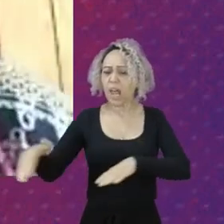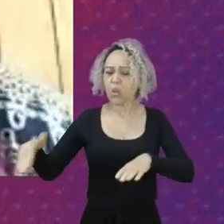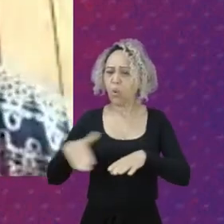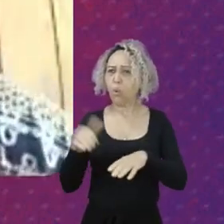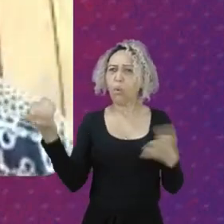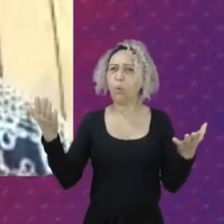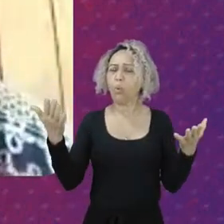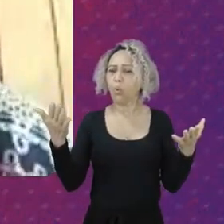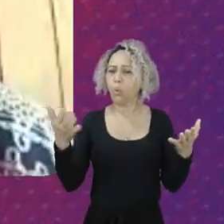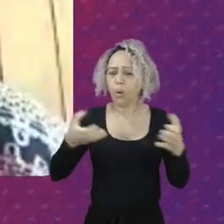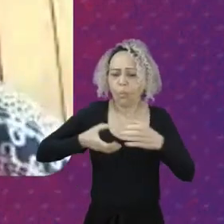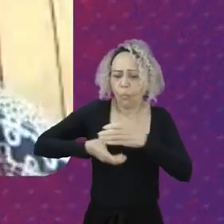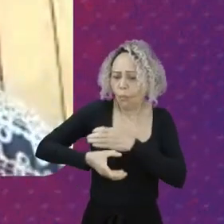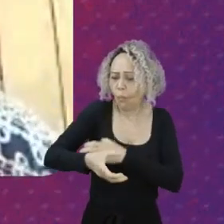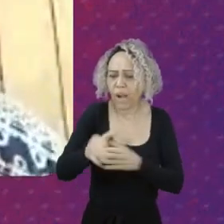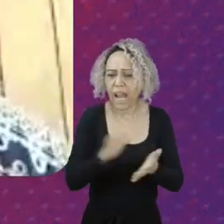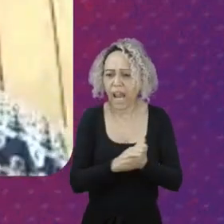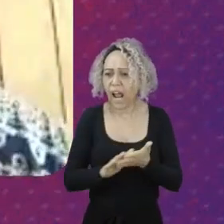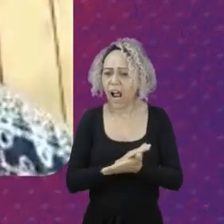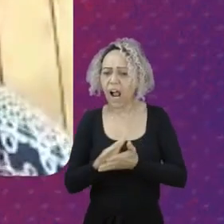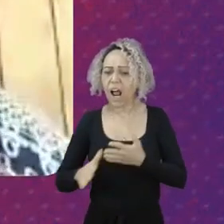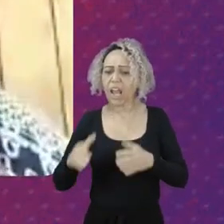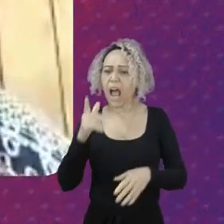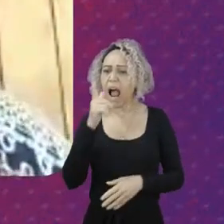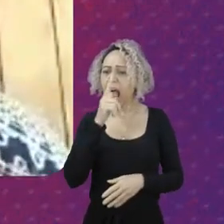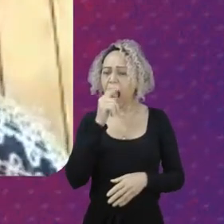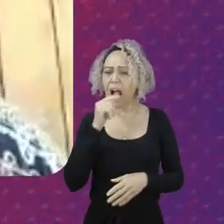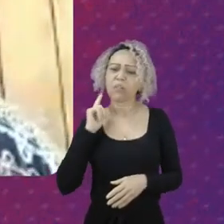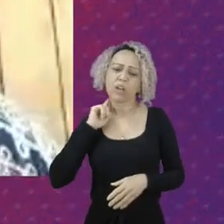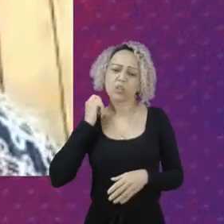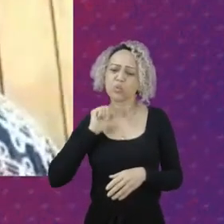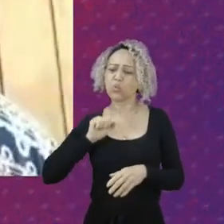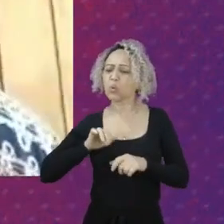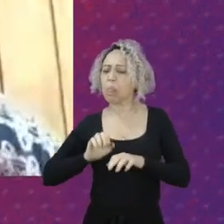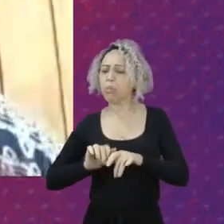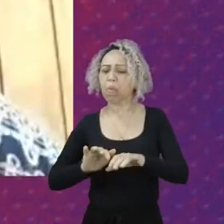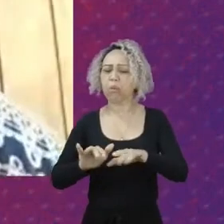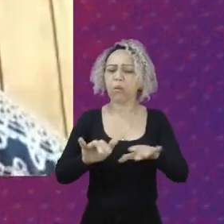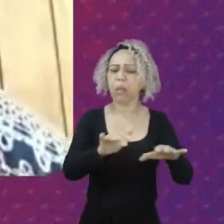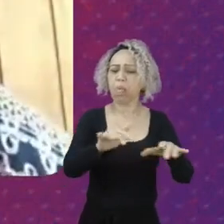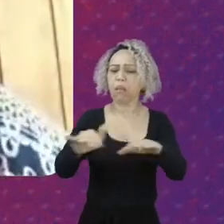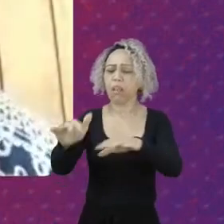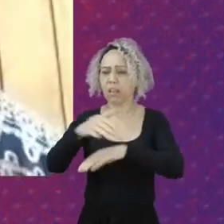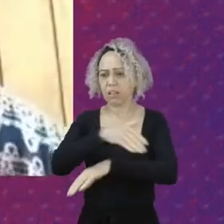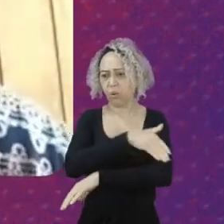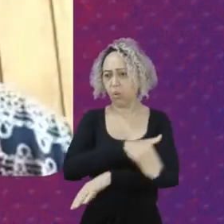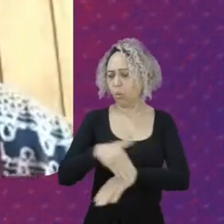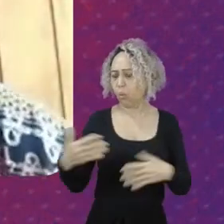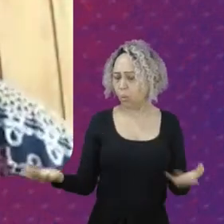com a tuberculose, né, de forma muito elevada, tendo, né,